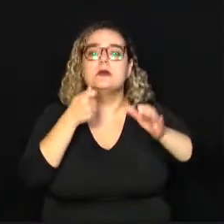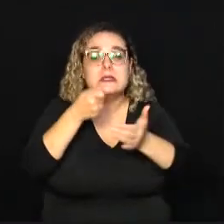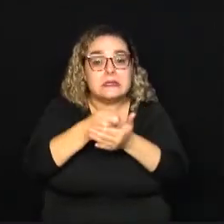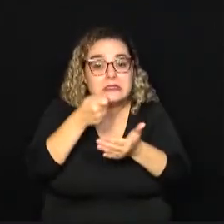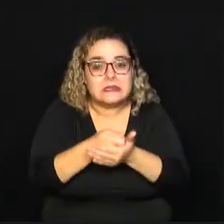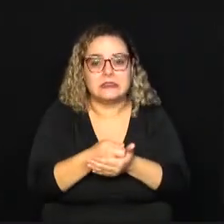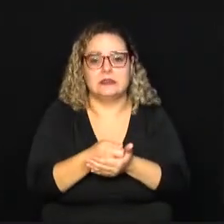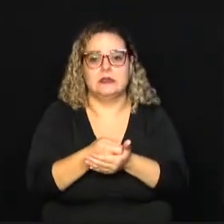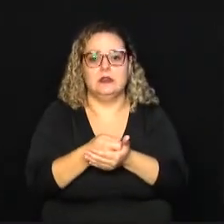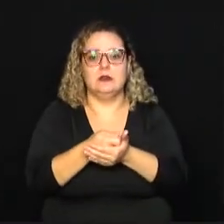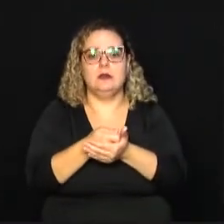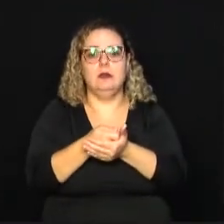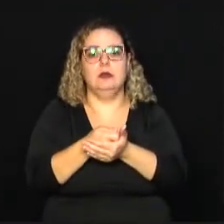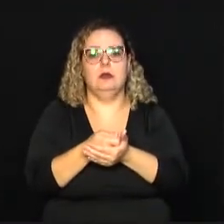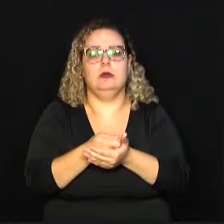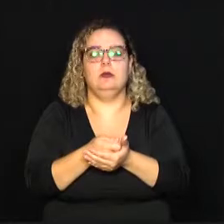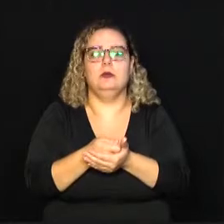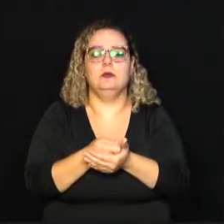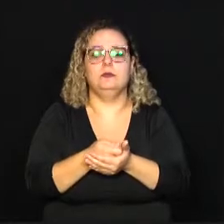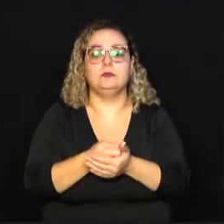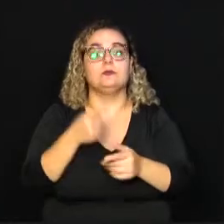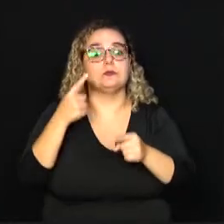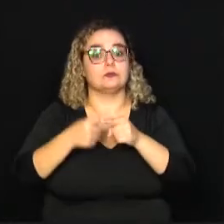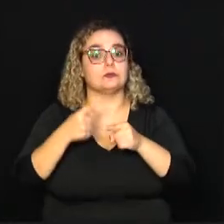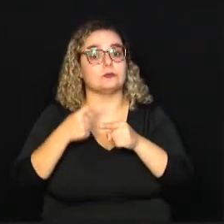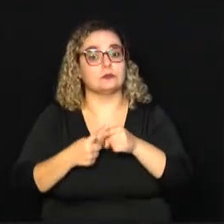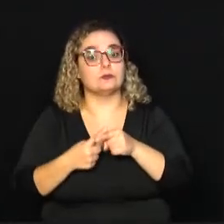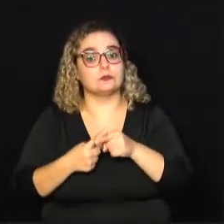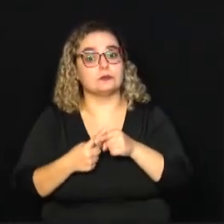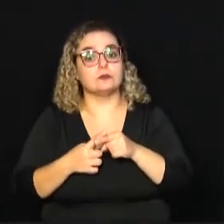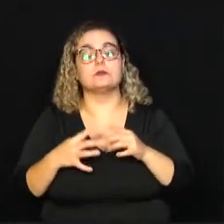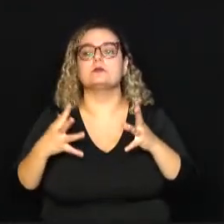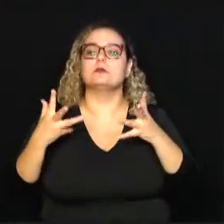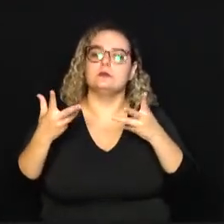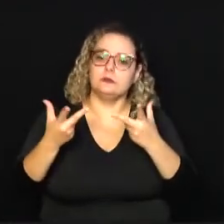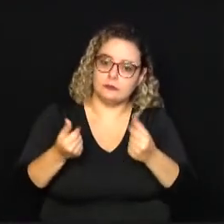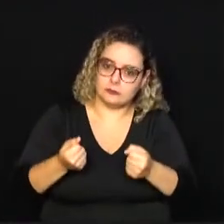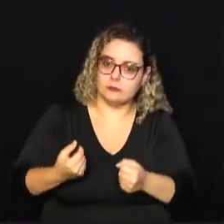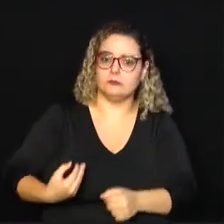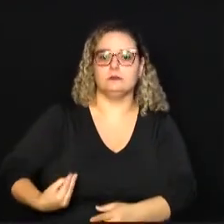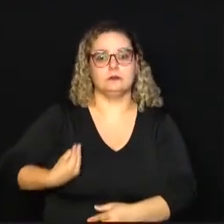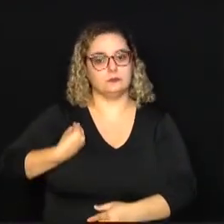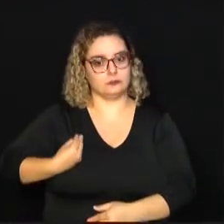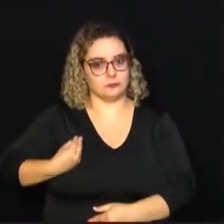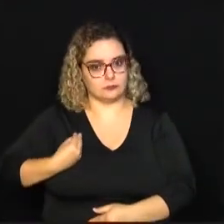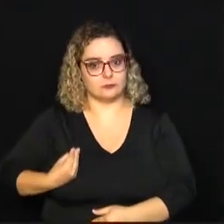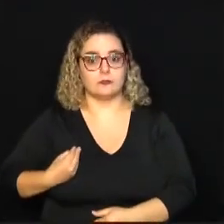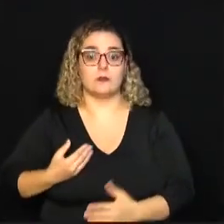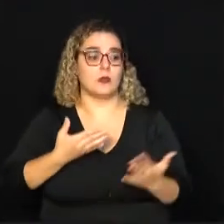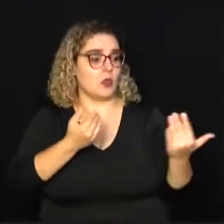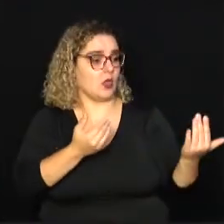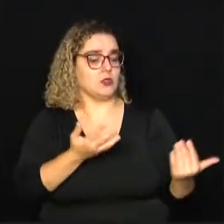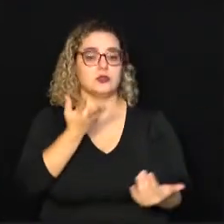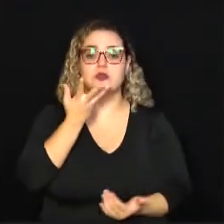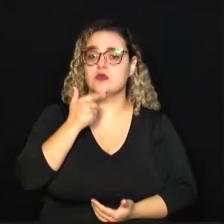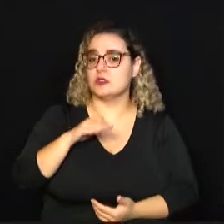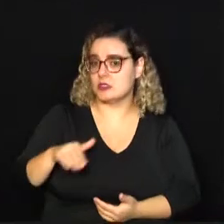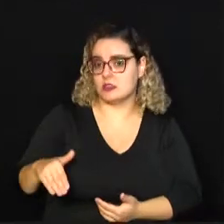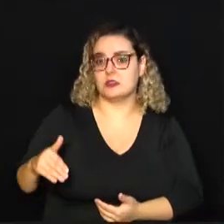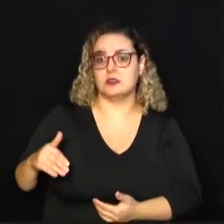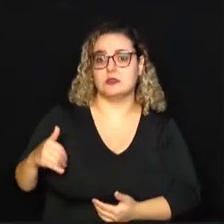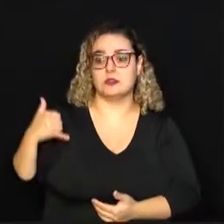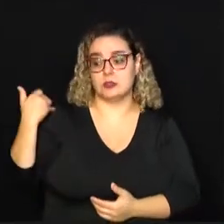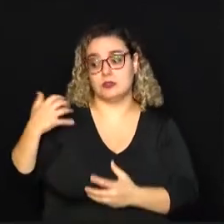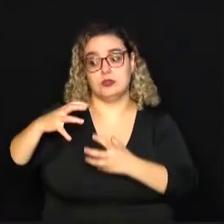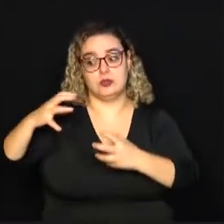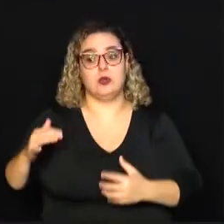rigor, com firmeza, porque disso dependem todas as nossas vidas, dependem as vidas de jovens, de crianças, de adultos, de idosos,